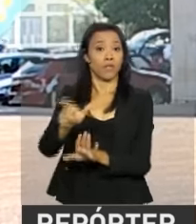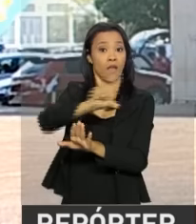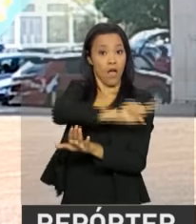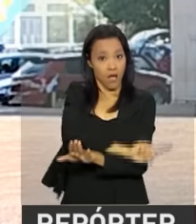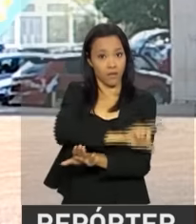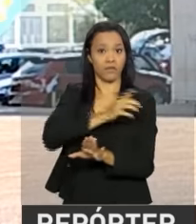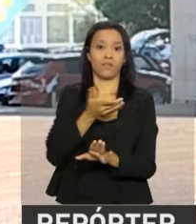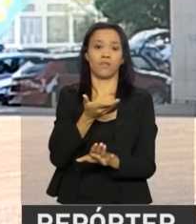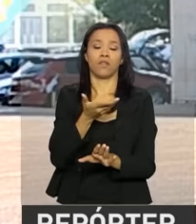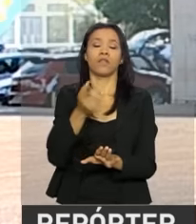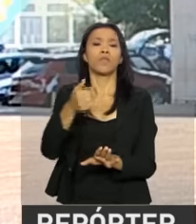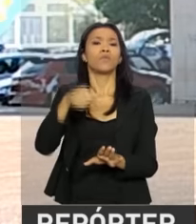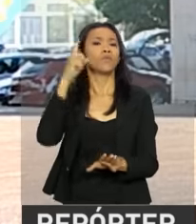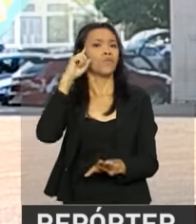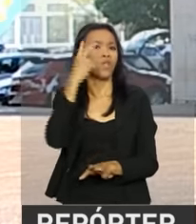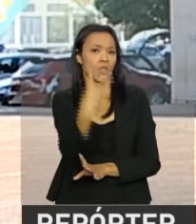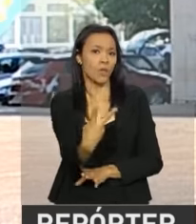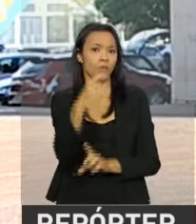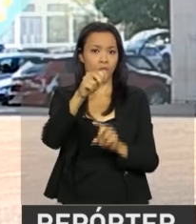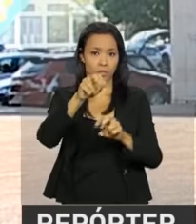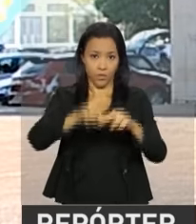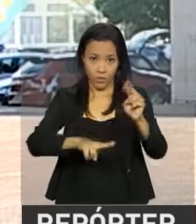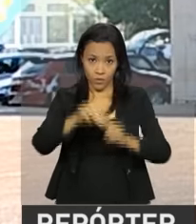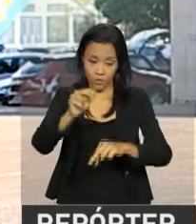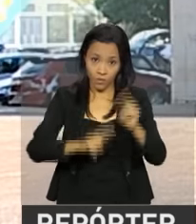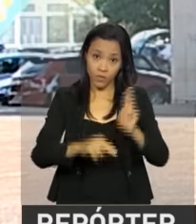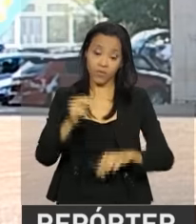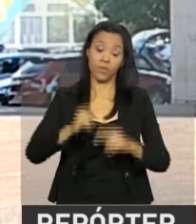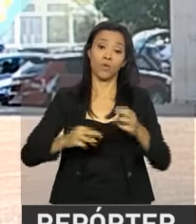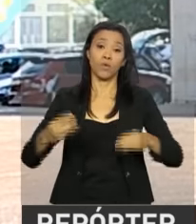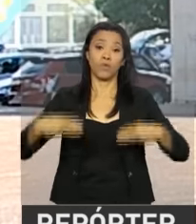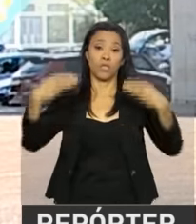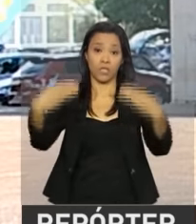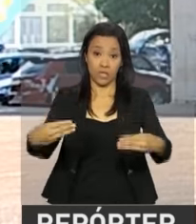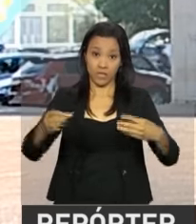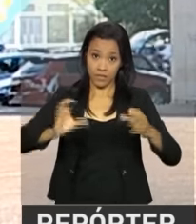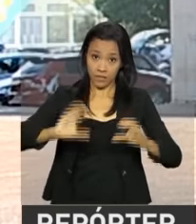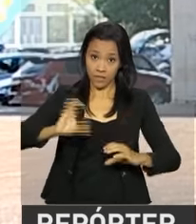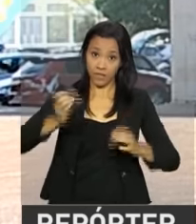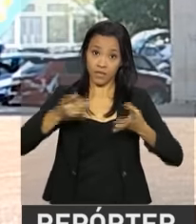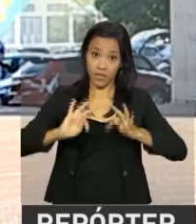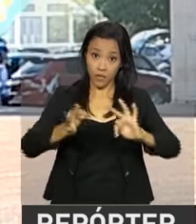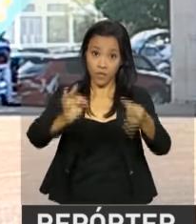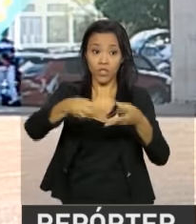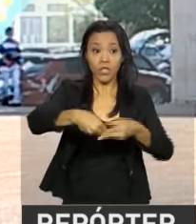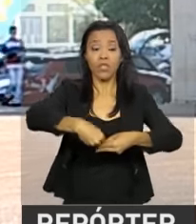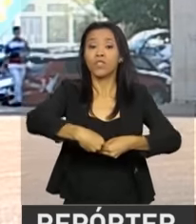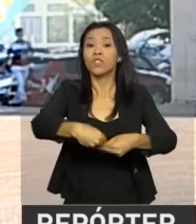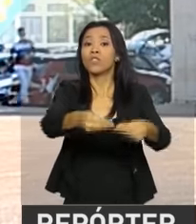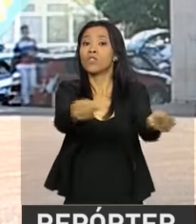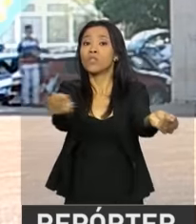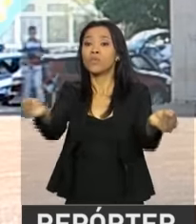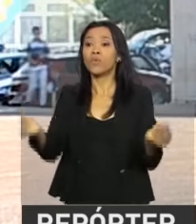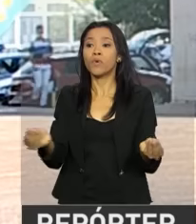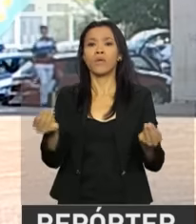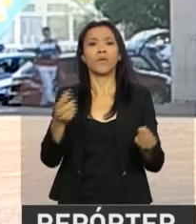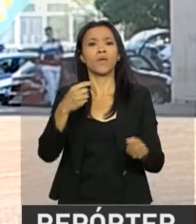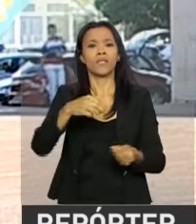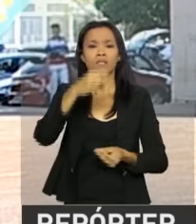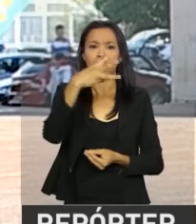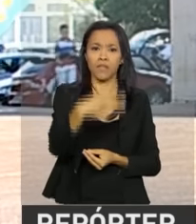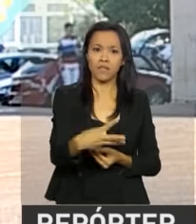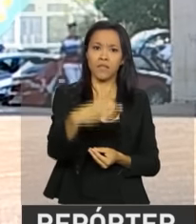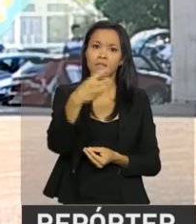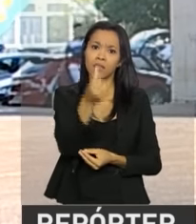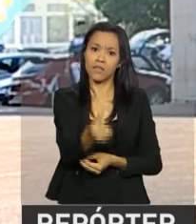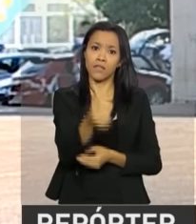dia 2 de junho, o Ministério da Ciência e Tecnologia começou a distribuir 372 mil